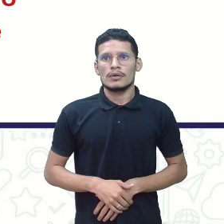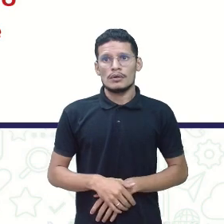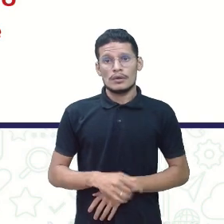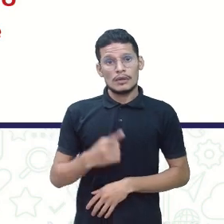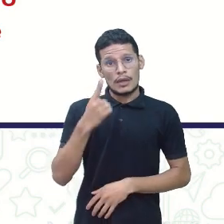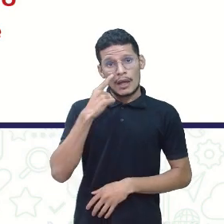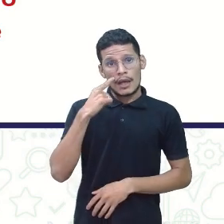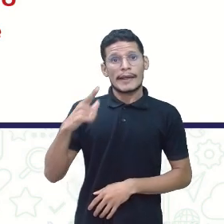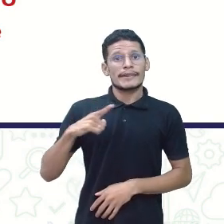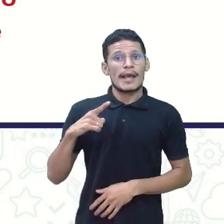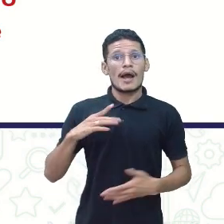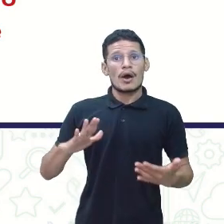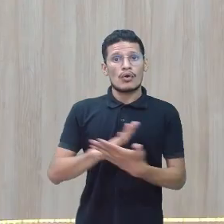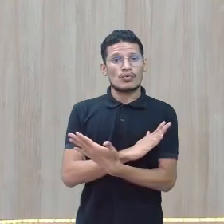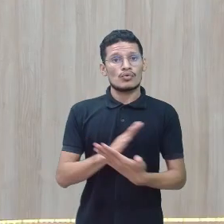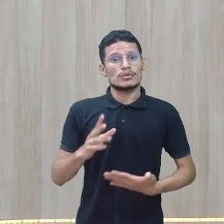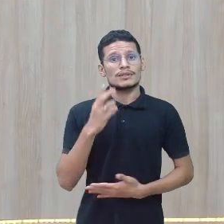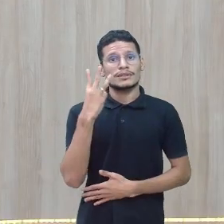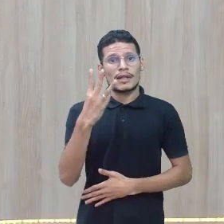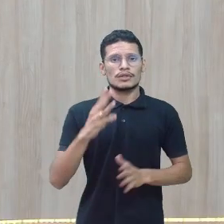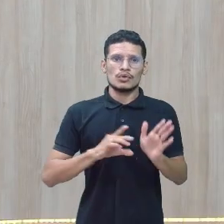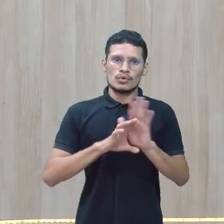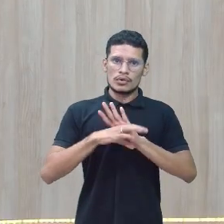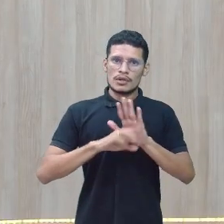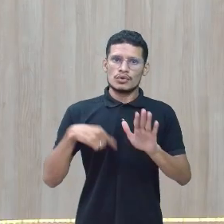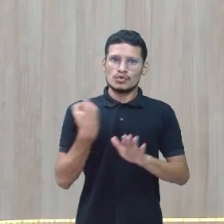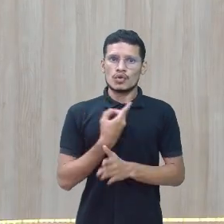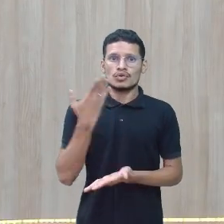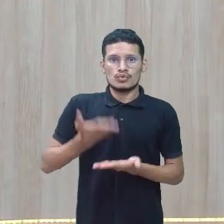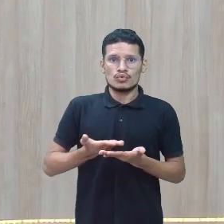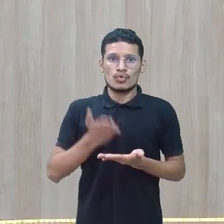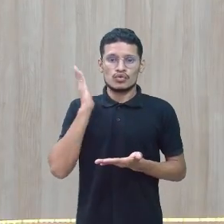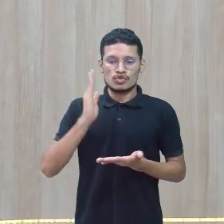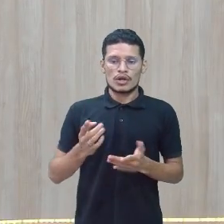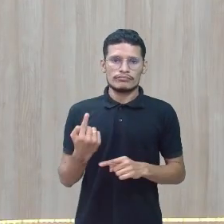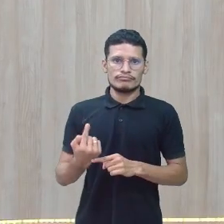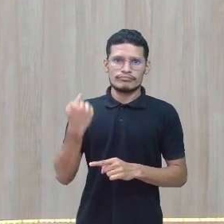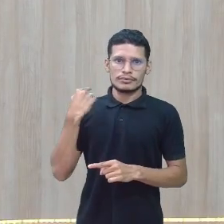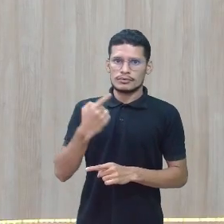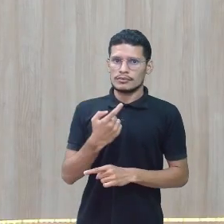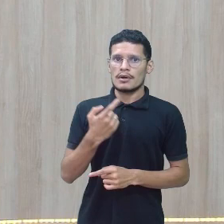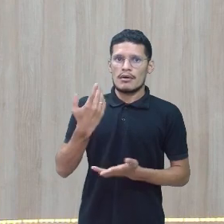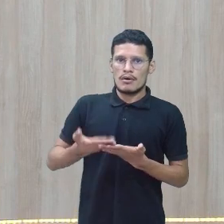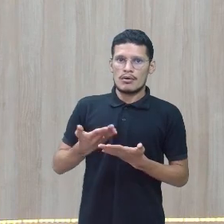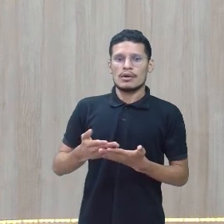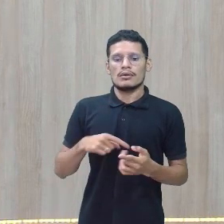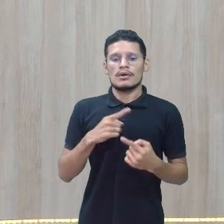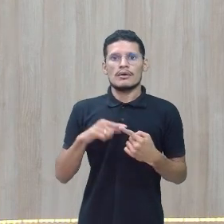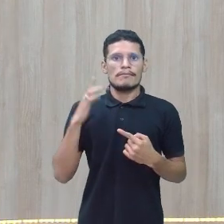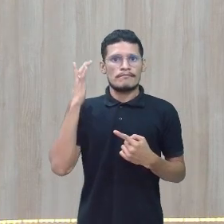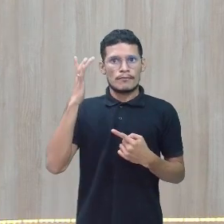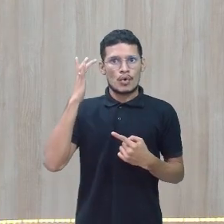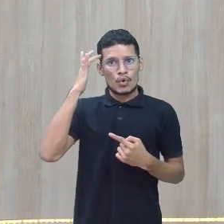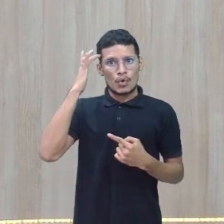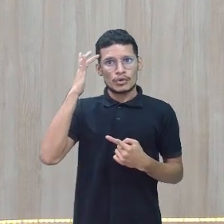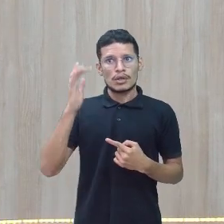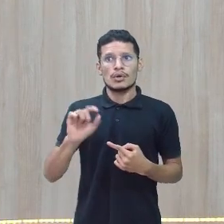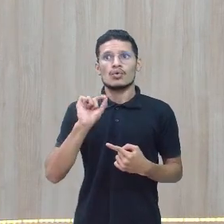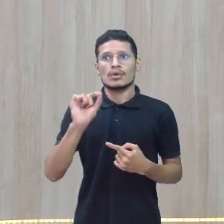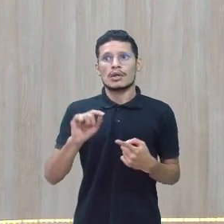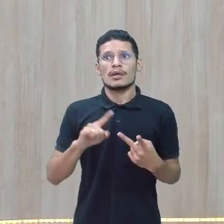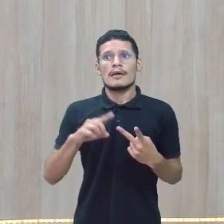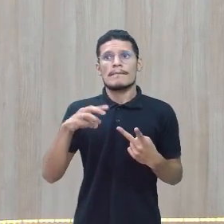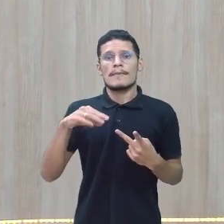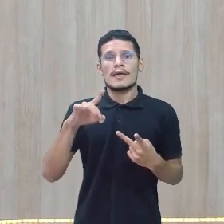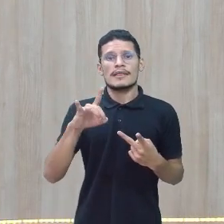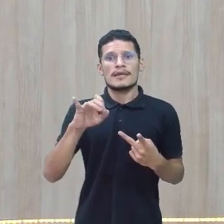E aí a gente tem mais 3 conceitos que a gente já trabalhou anteriormente. A gente tem moda, mediana, que está com um asterisco ali,